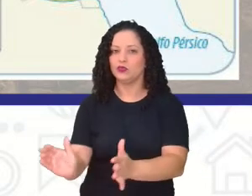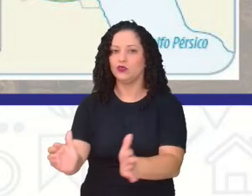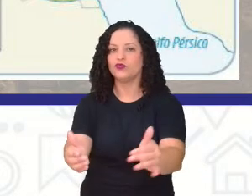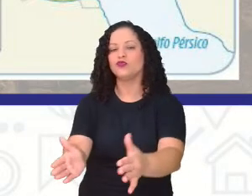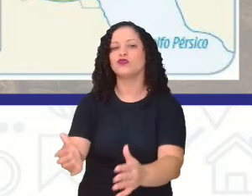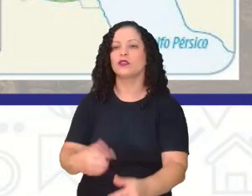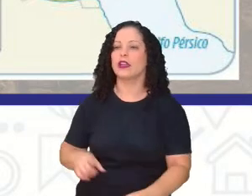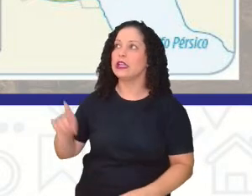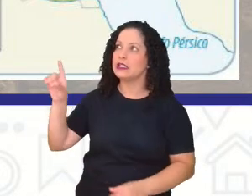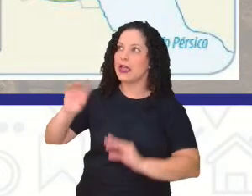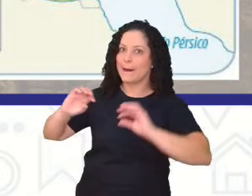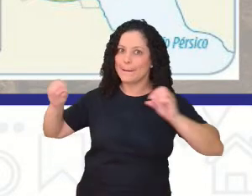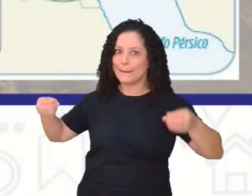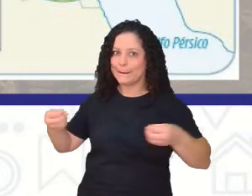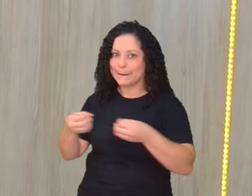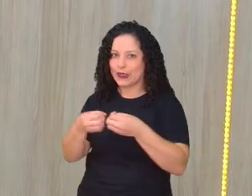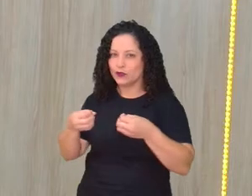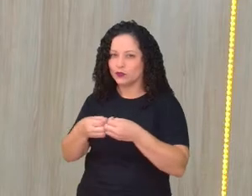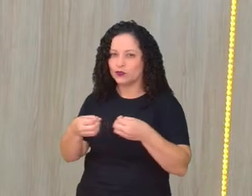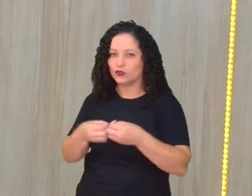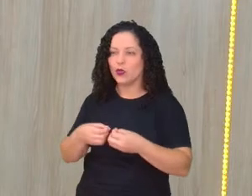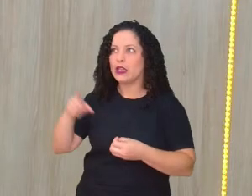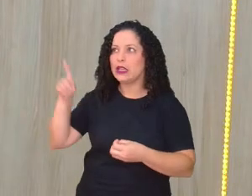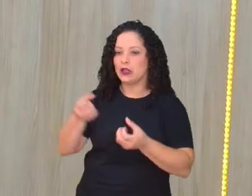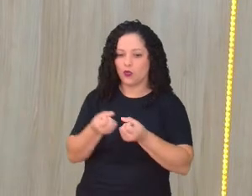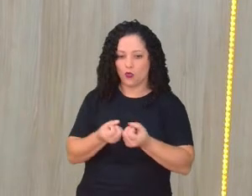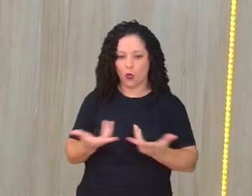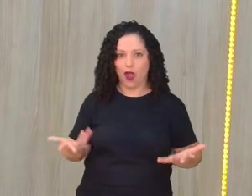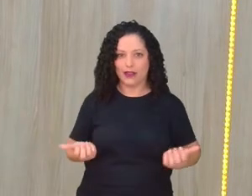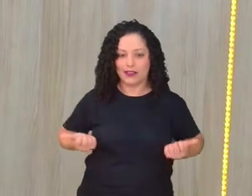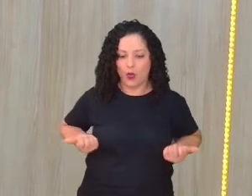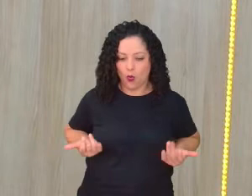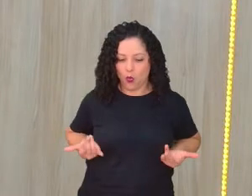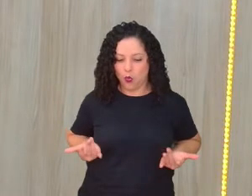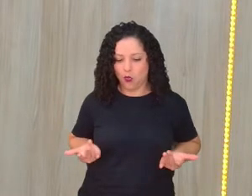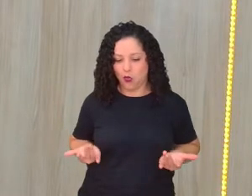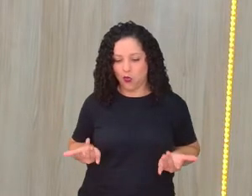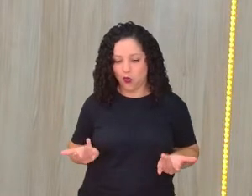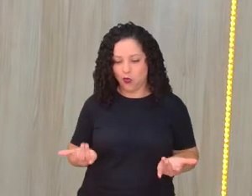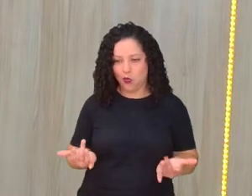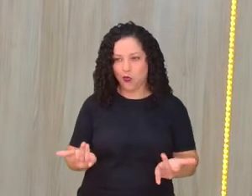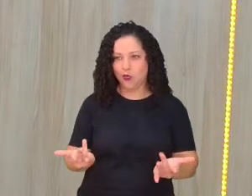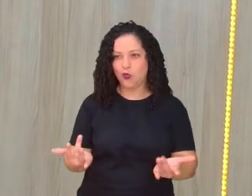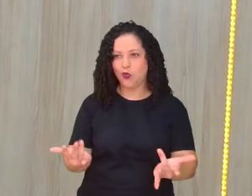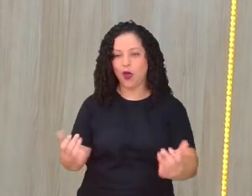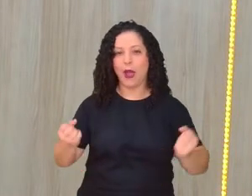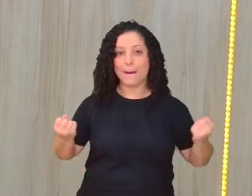território próximo aos rios, ele era bem fértil, certo? E